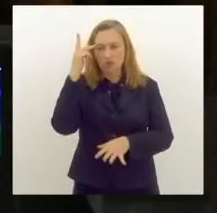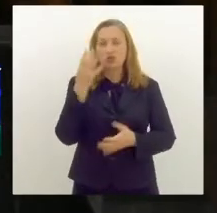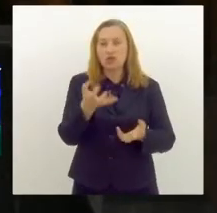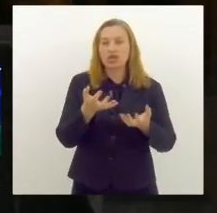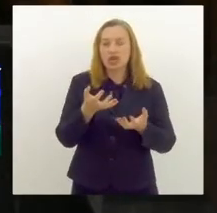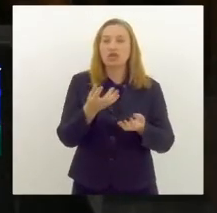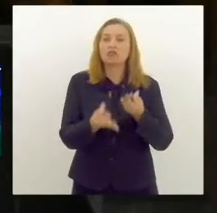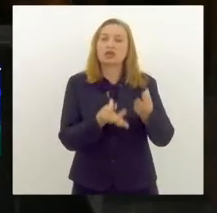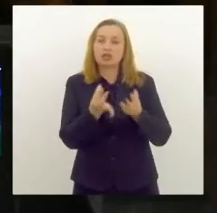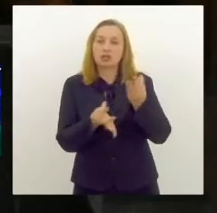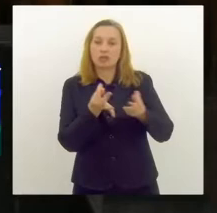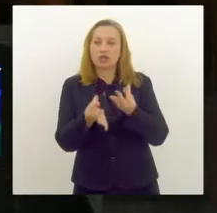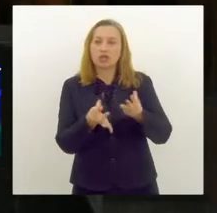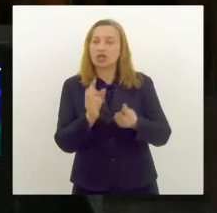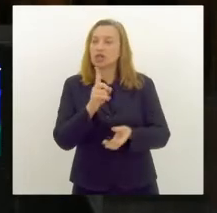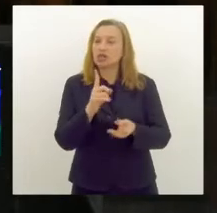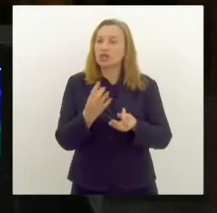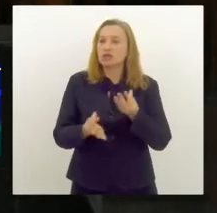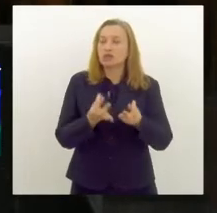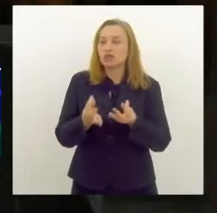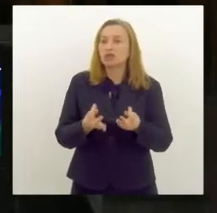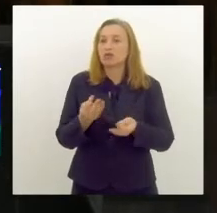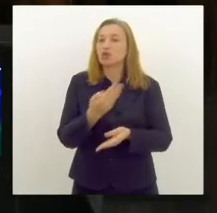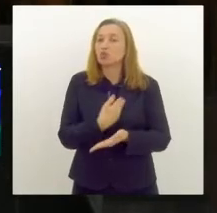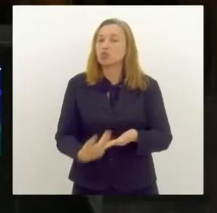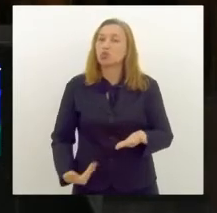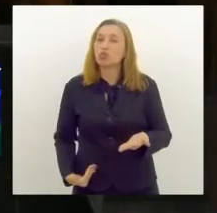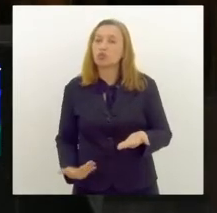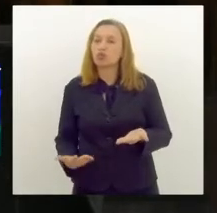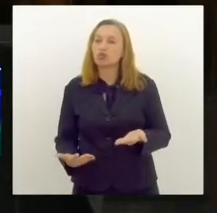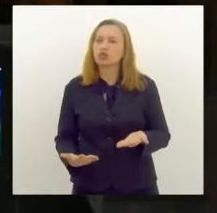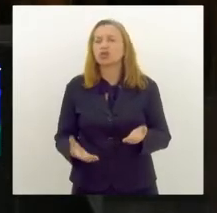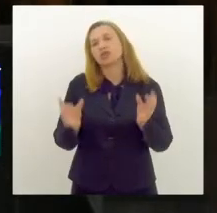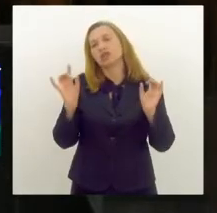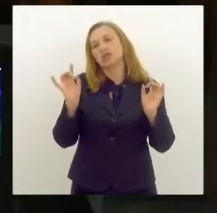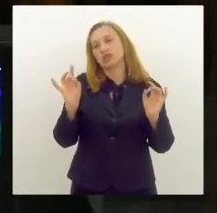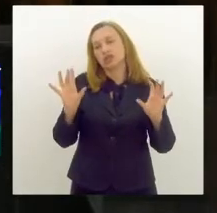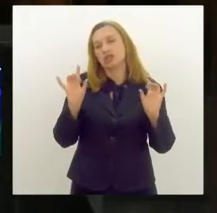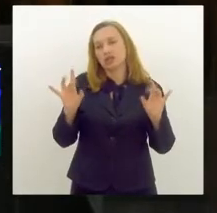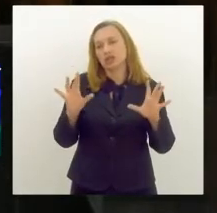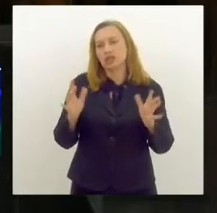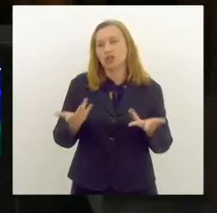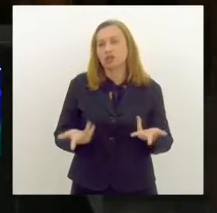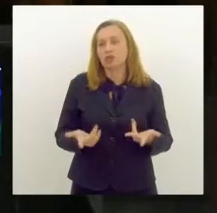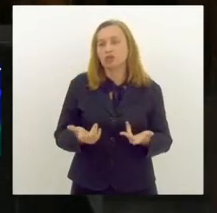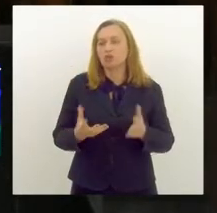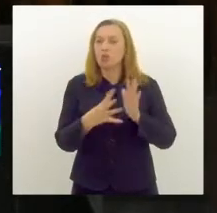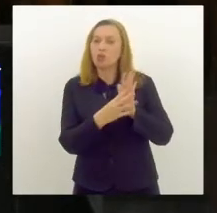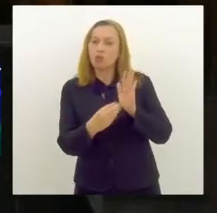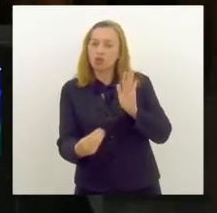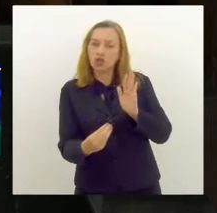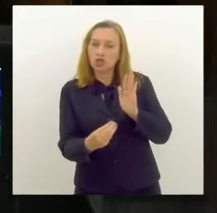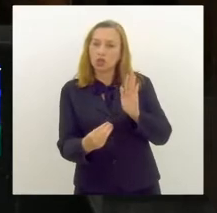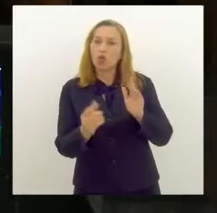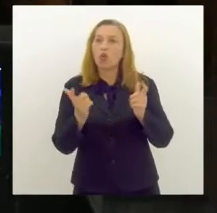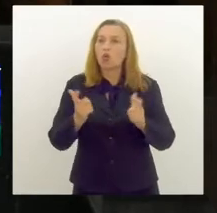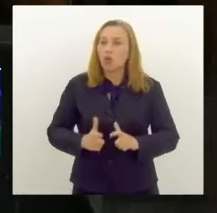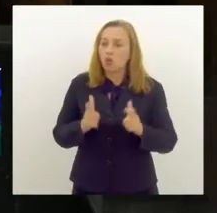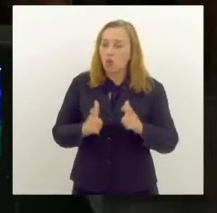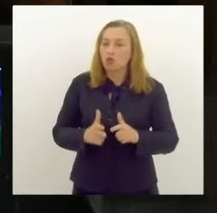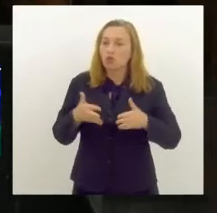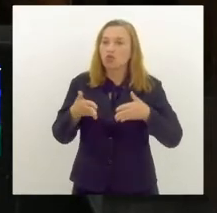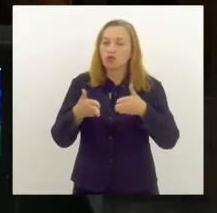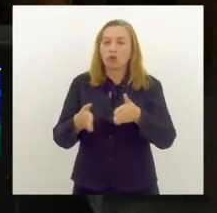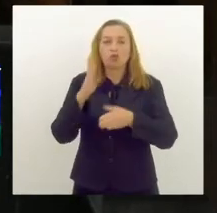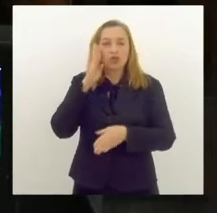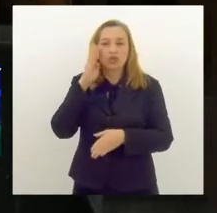de tratamento, e não um tratamento público, especialmente por se tratar de um modelo onde o ponto